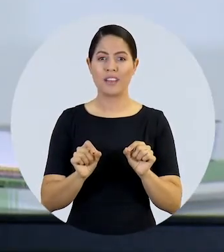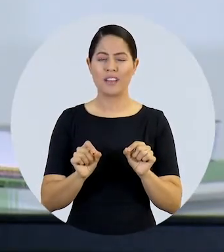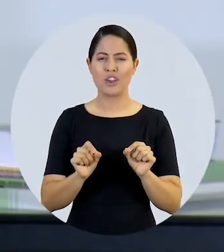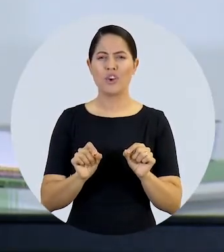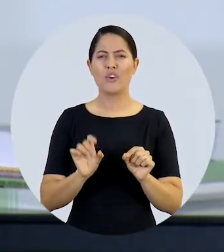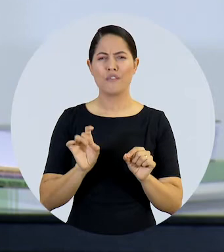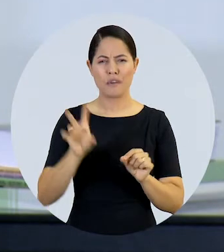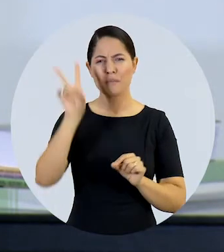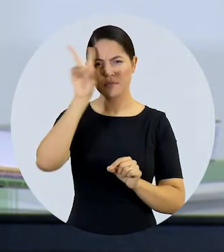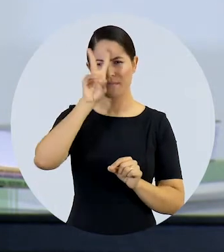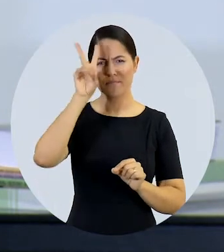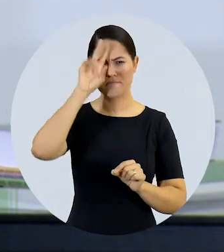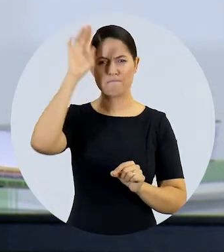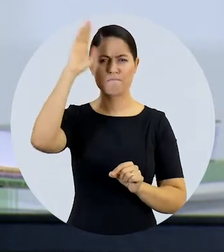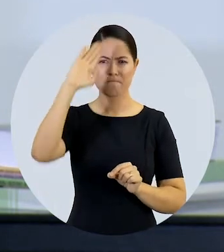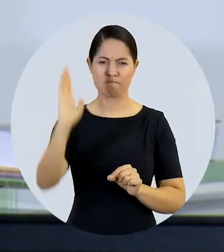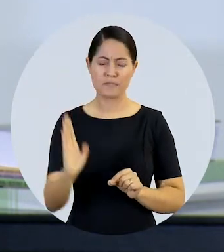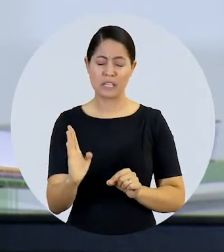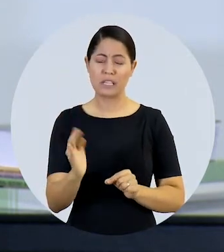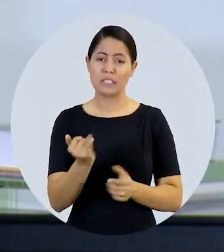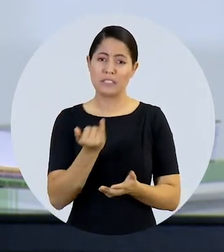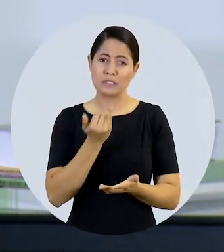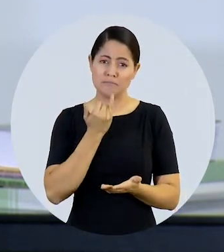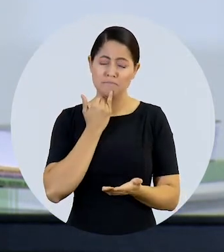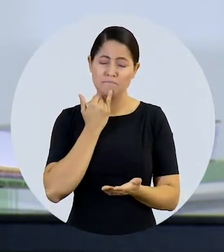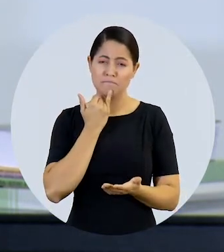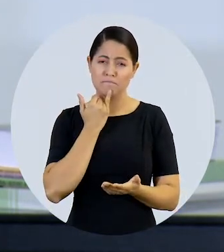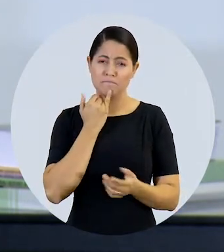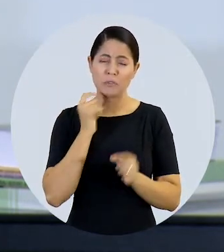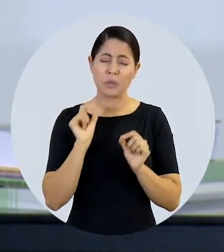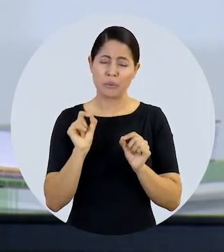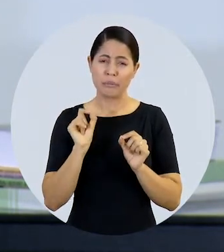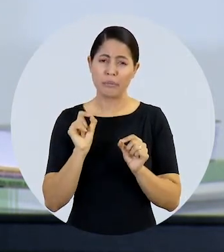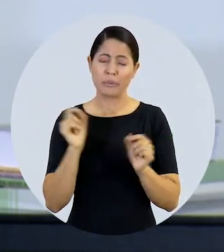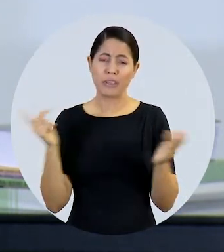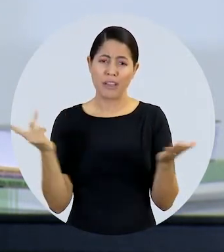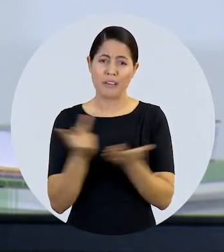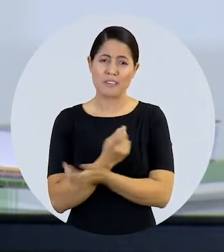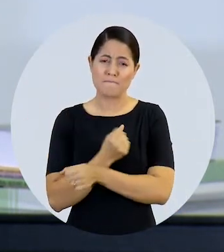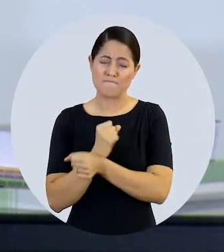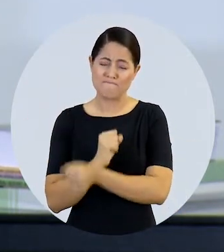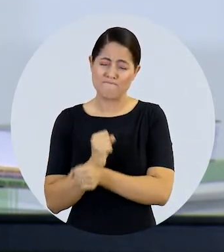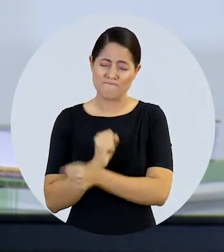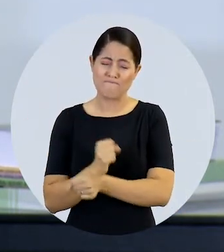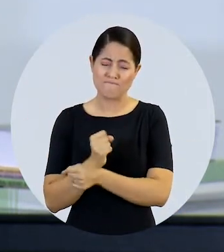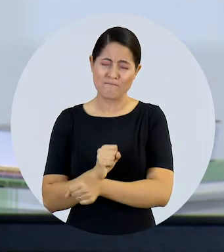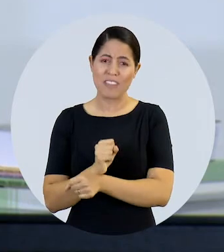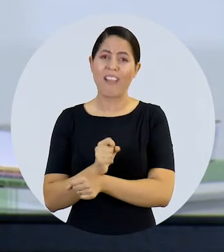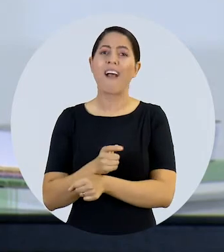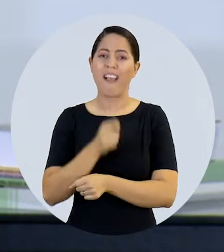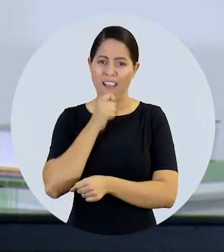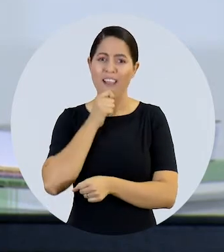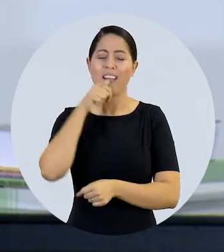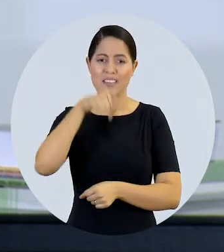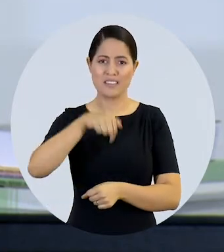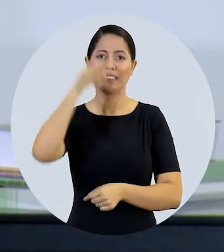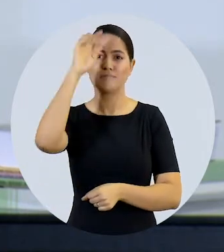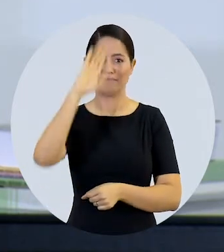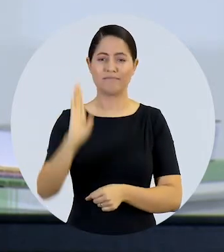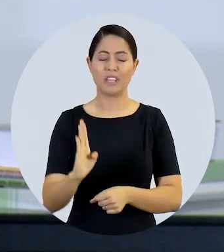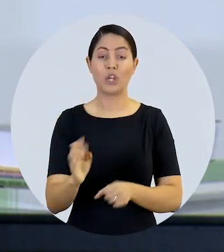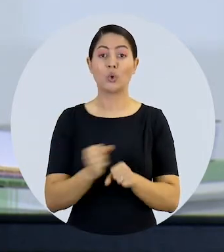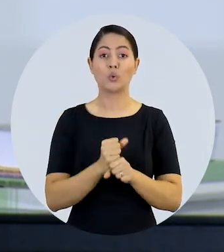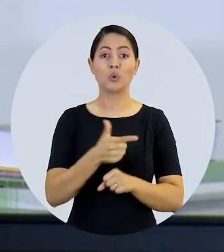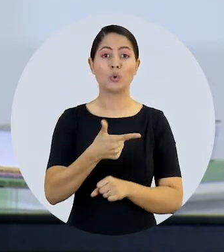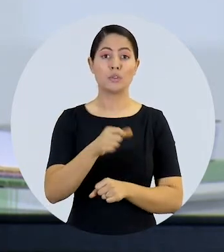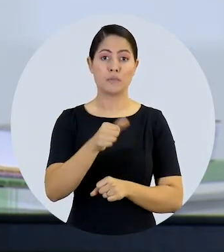eu gostaria de falar somente na história brasileira, mas infelizmente a escravidão ainda é uma realidade no Brasil.